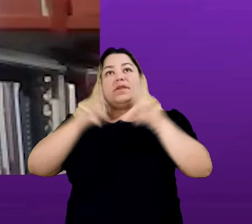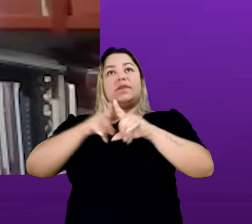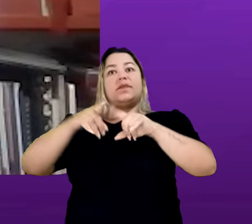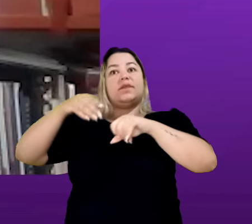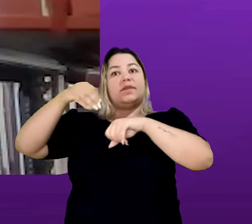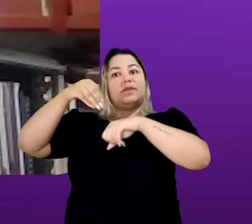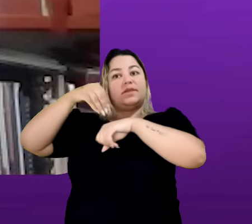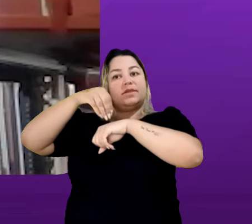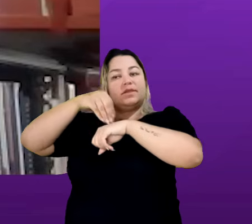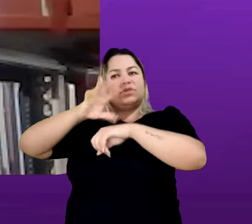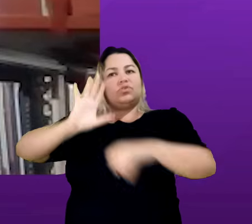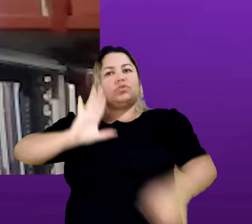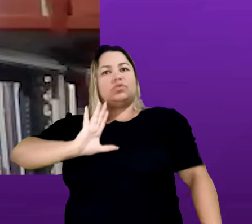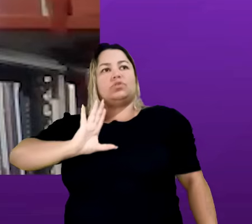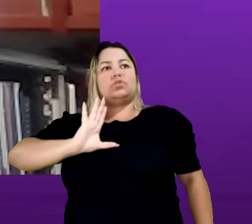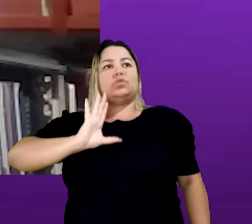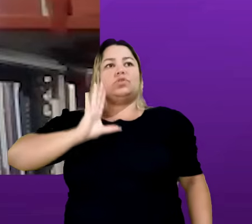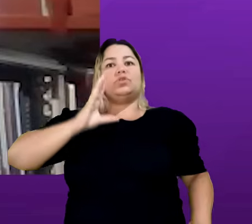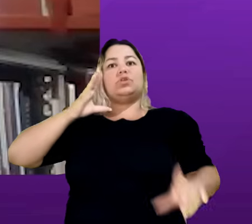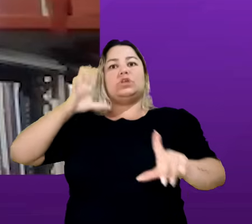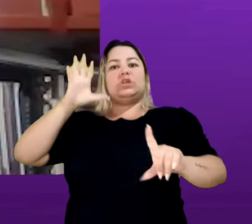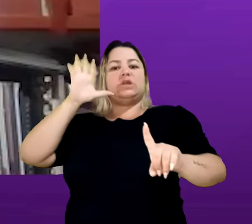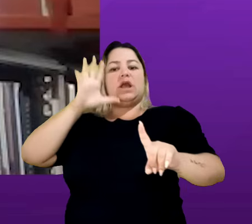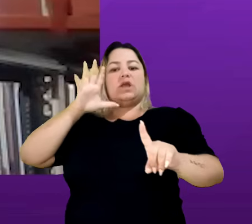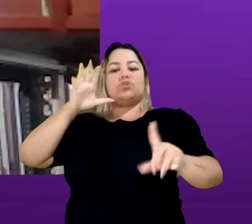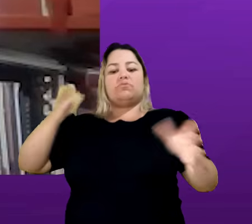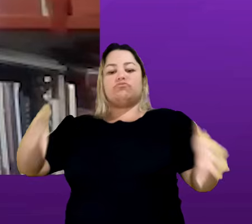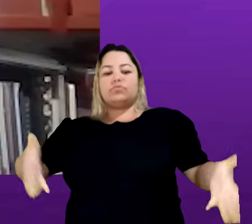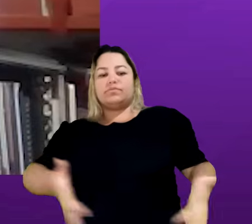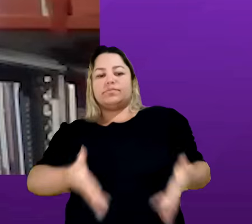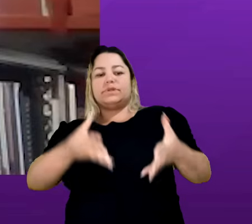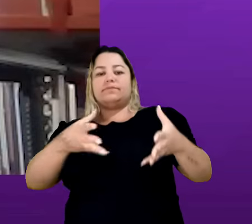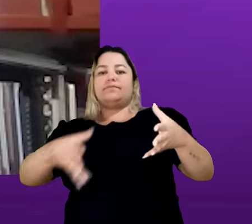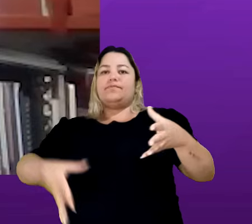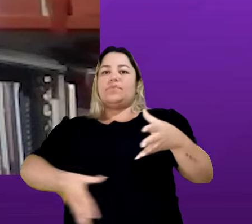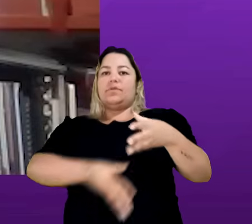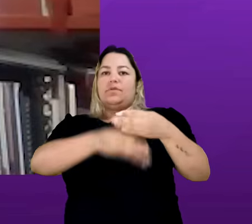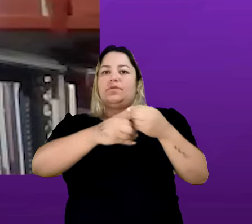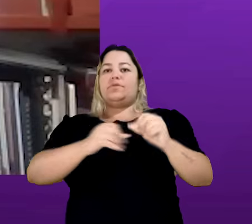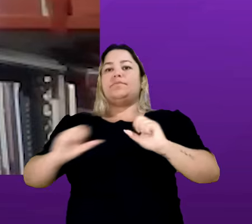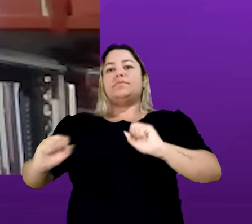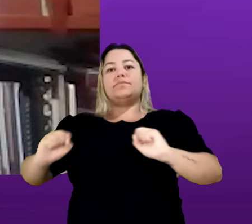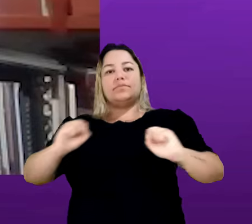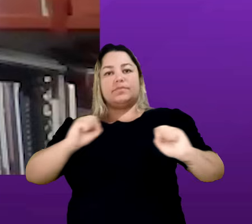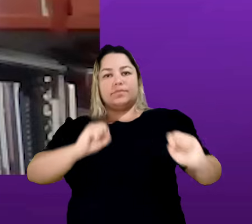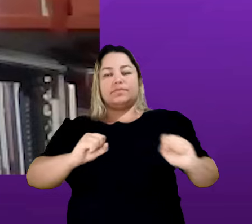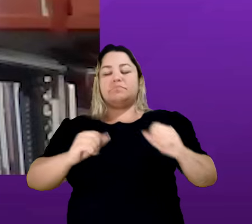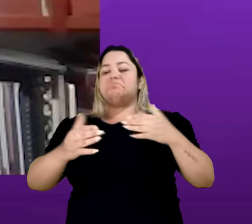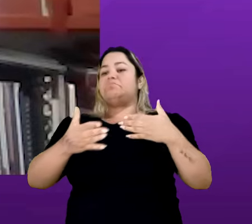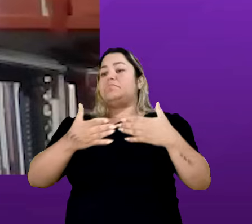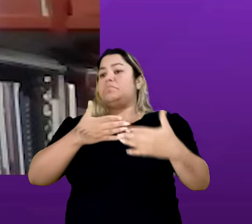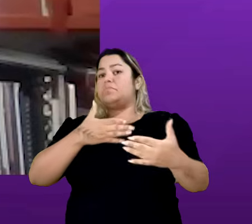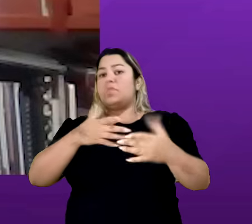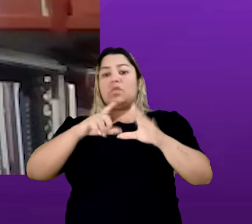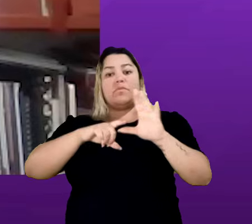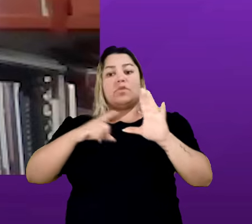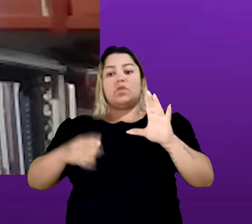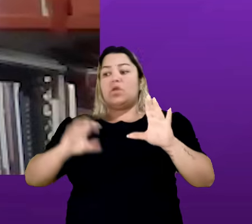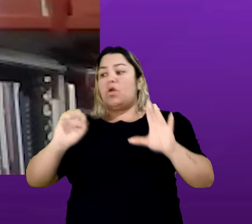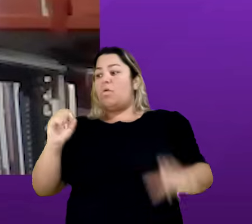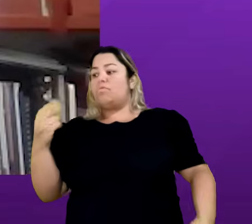encorajar, e da gente se colocar no poder, porque independente de eu assumir ou não, o